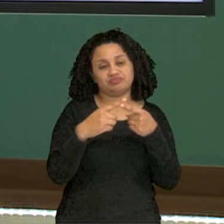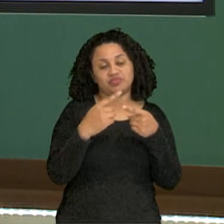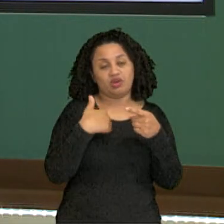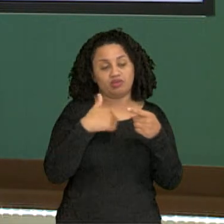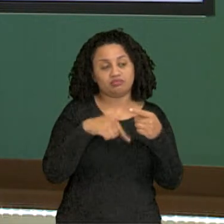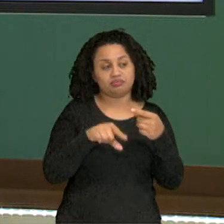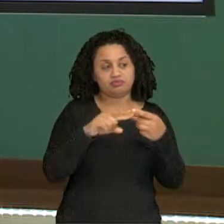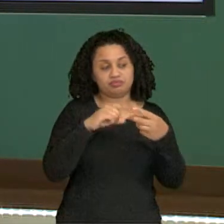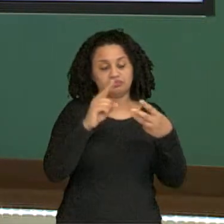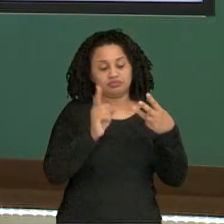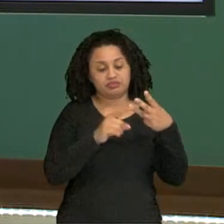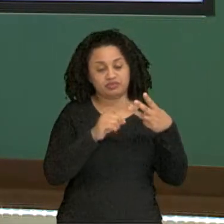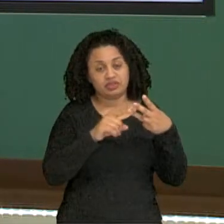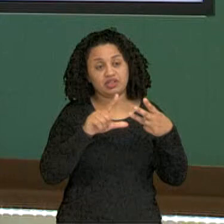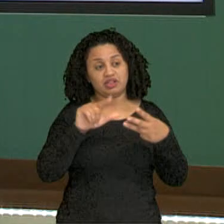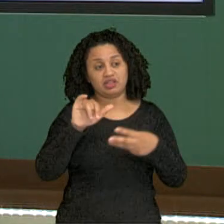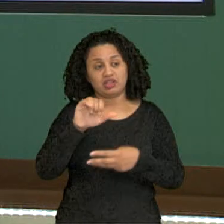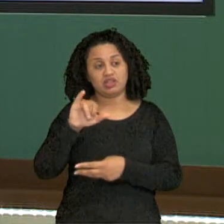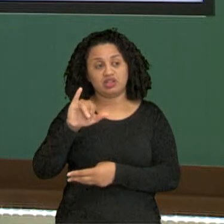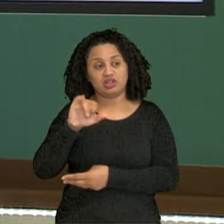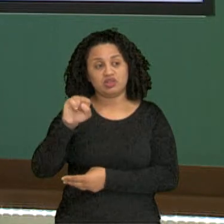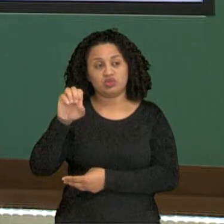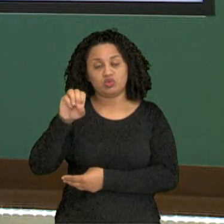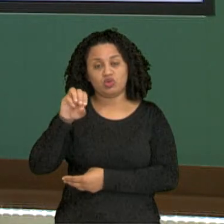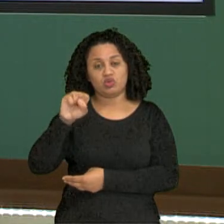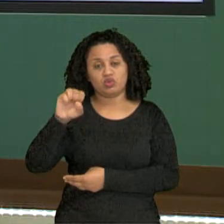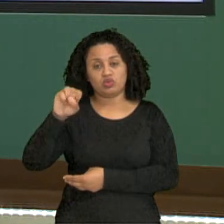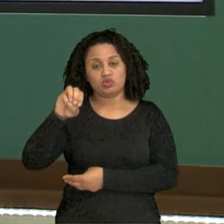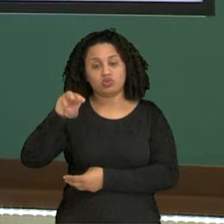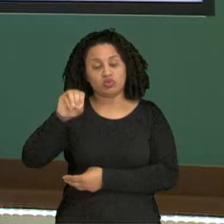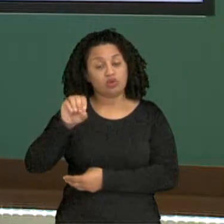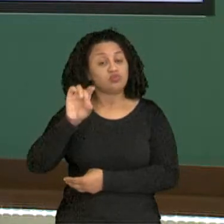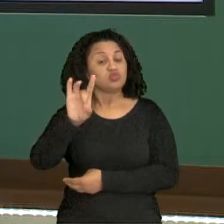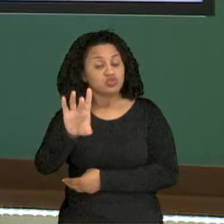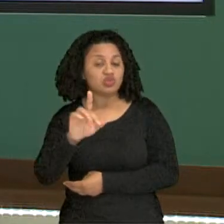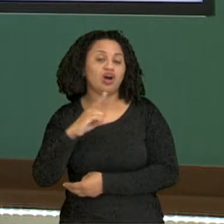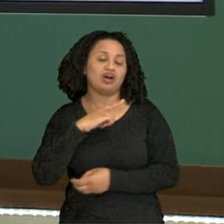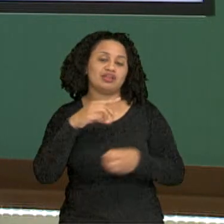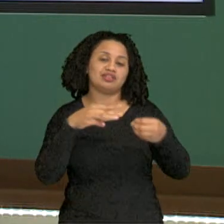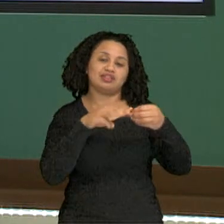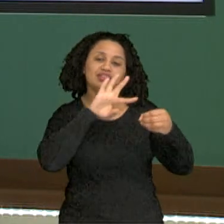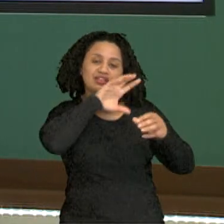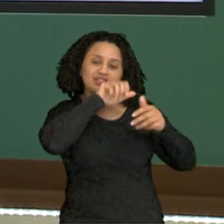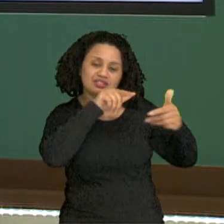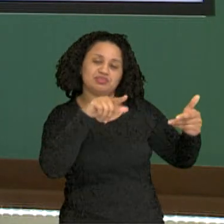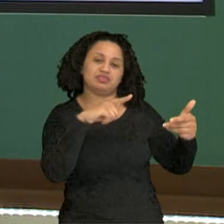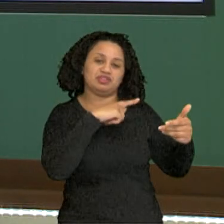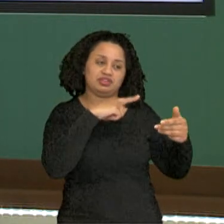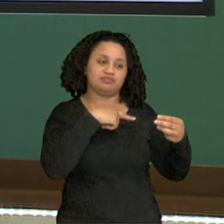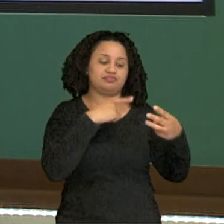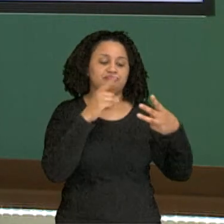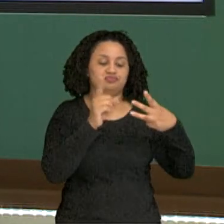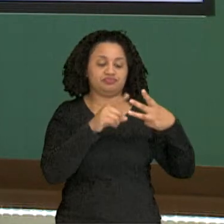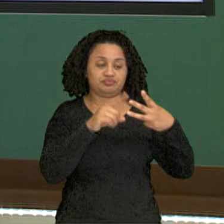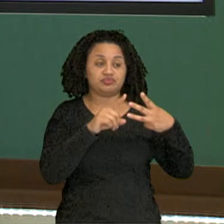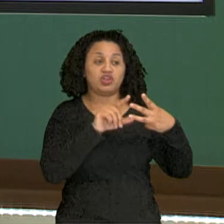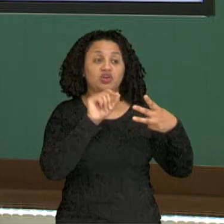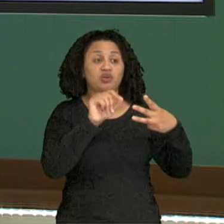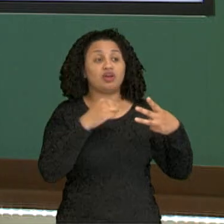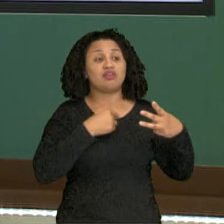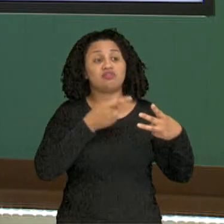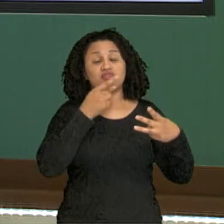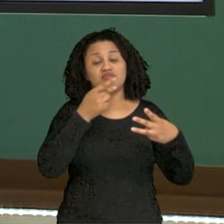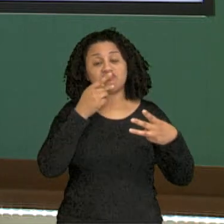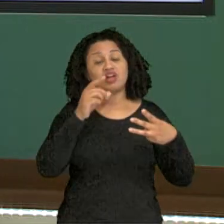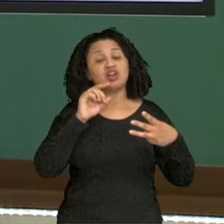cima? Lisossomo é uma organela exclusiva. Só as células animais apresentam. Na 2, ele diz